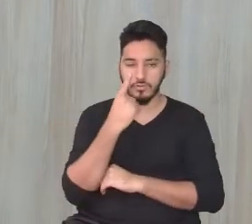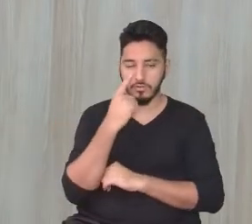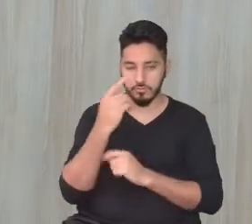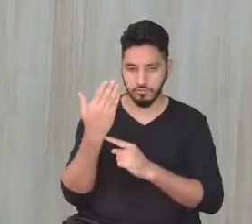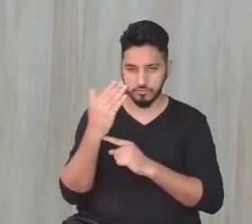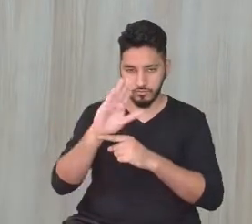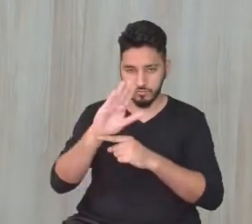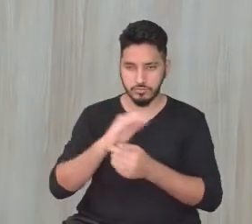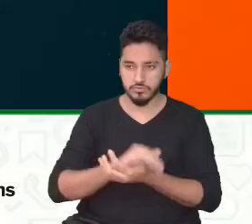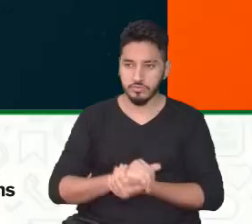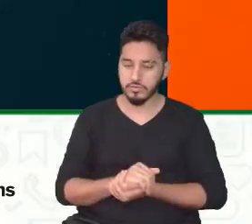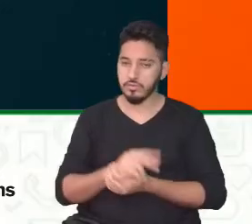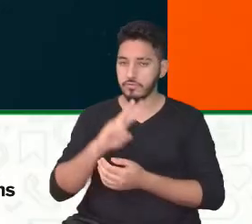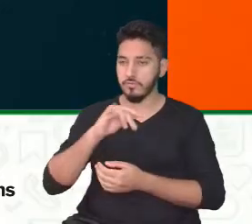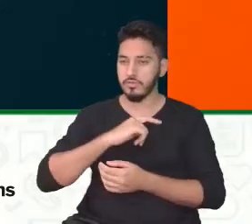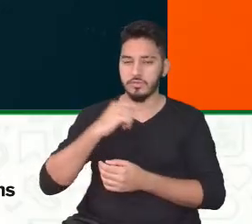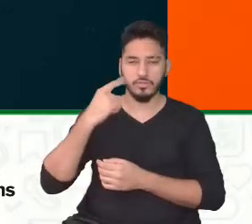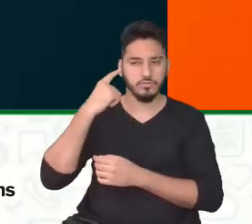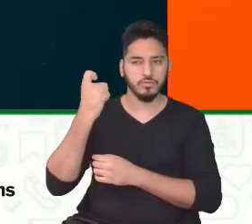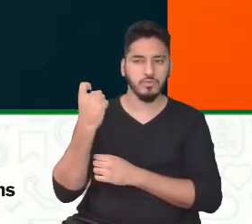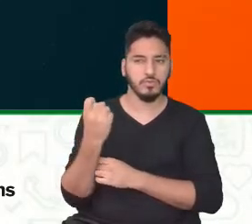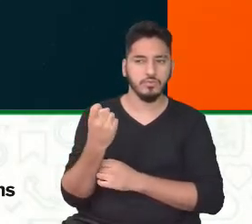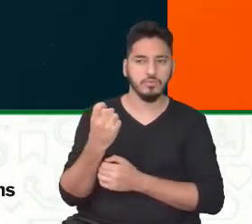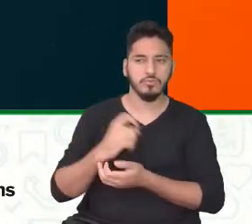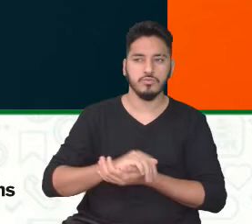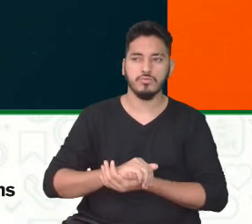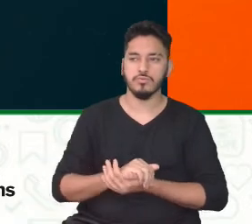liga na sua tela vamos ver e o áudio